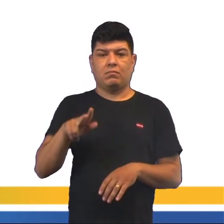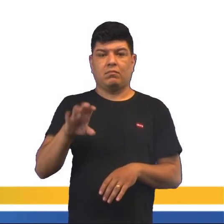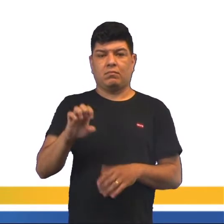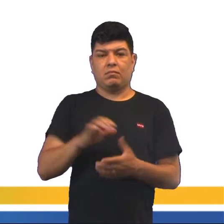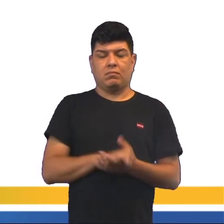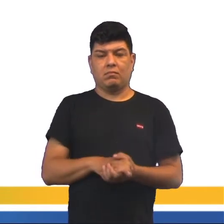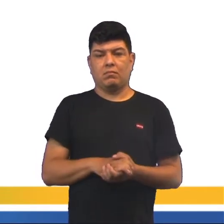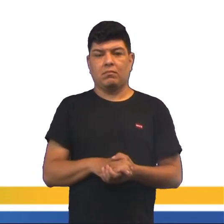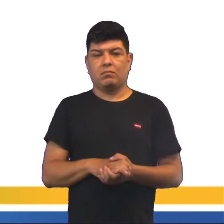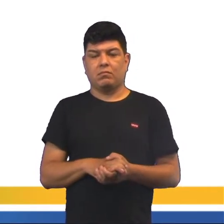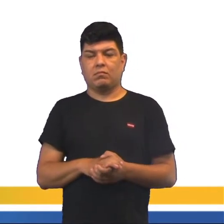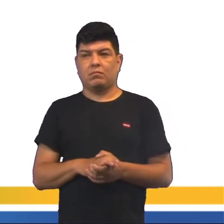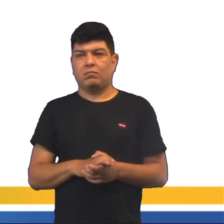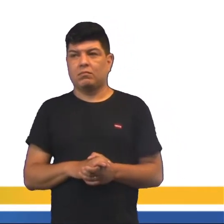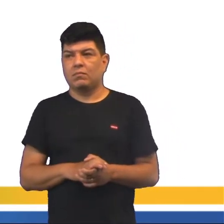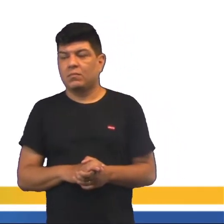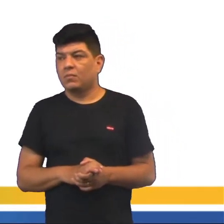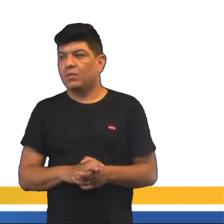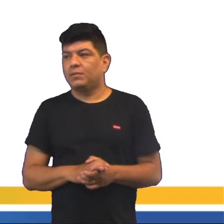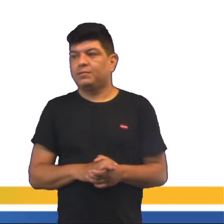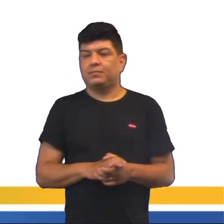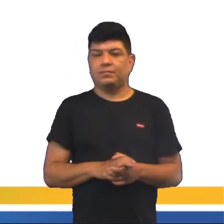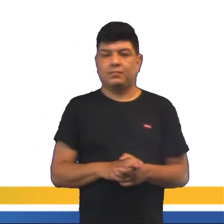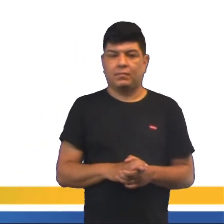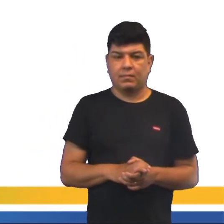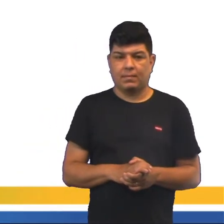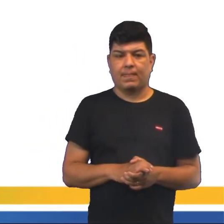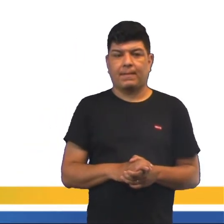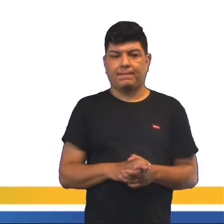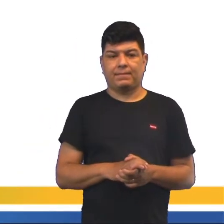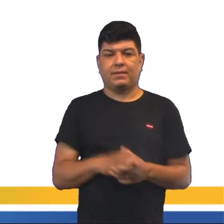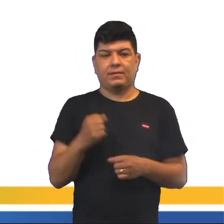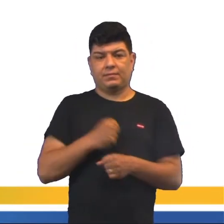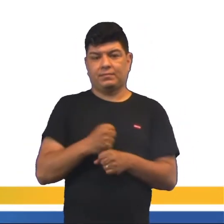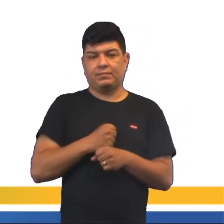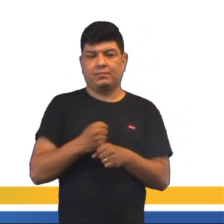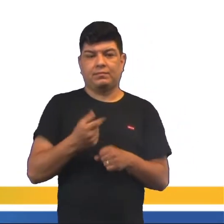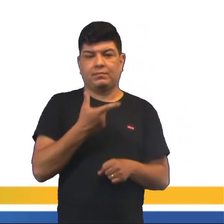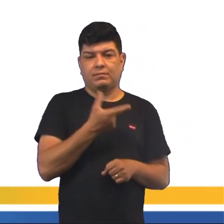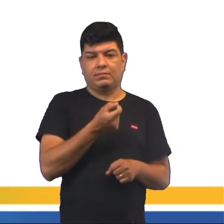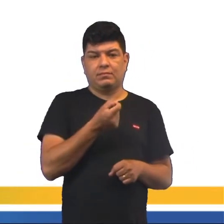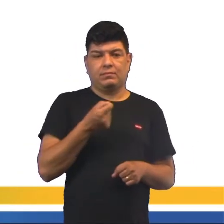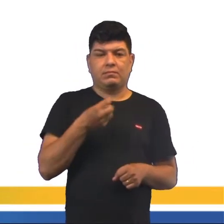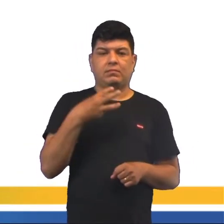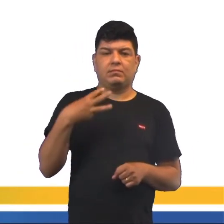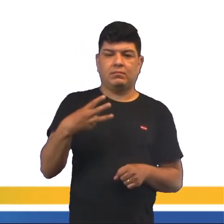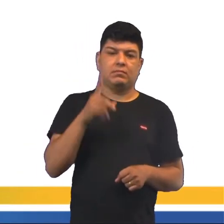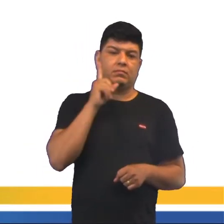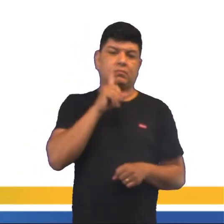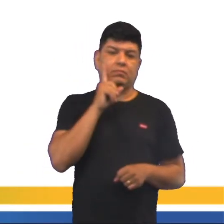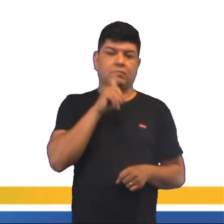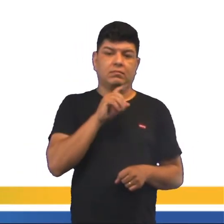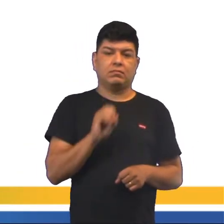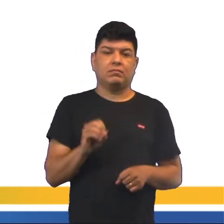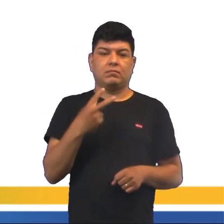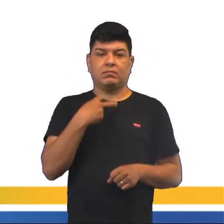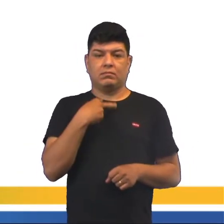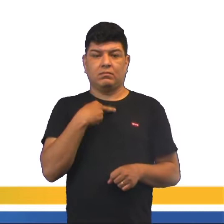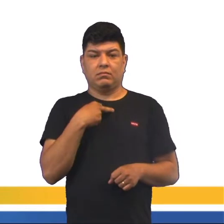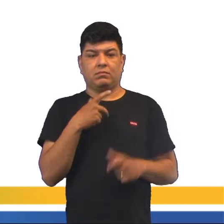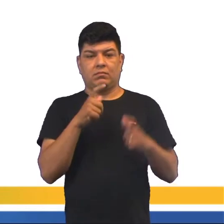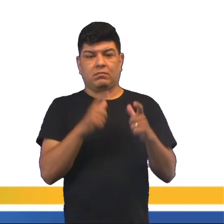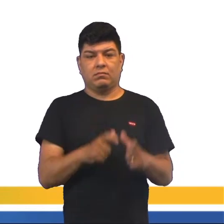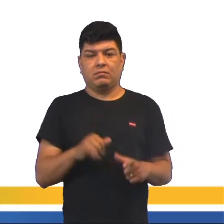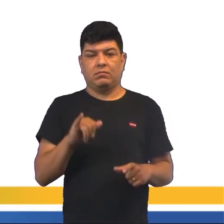Outra questão importante, quando a gente fala dos desdobramentos da Guerra Fria, né, na atualidade, é a invasão do